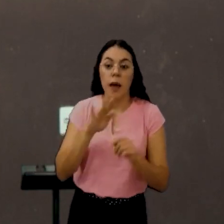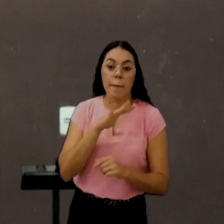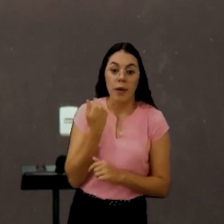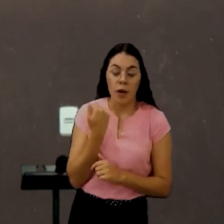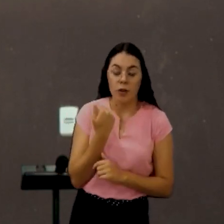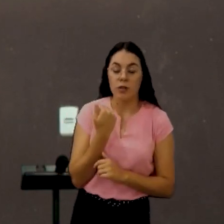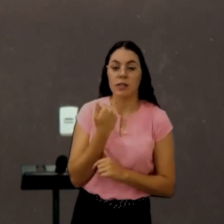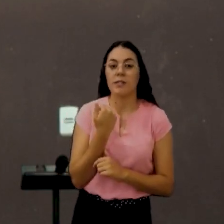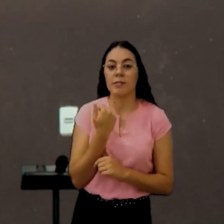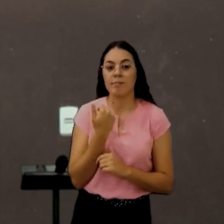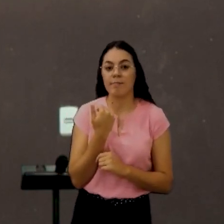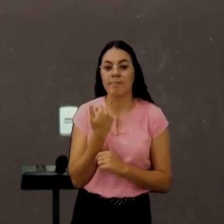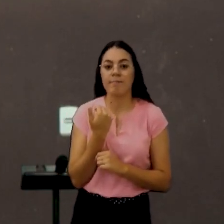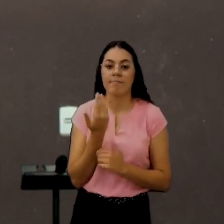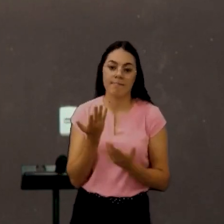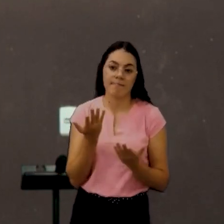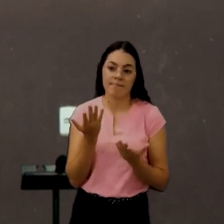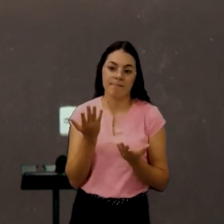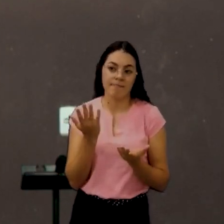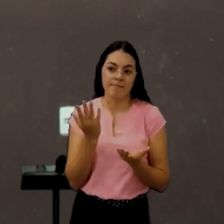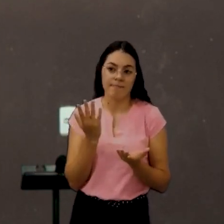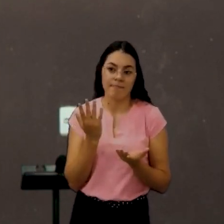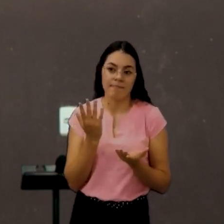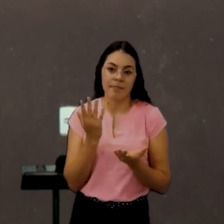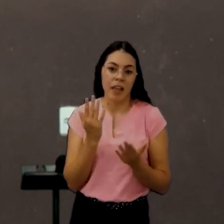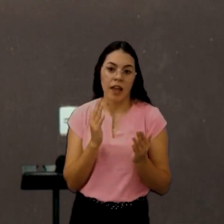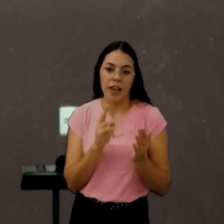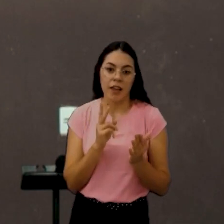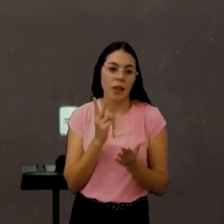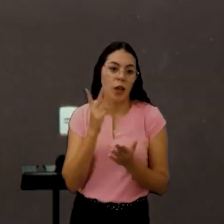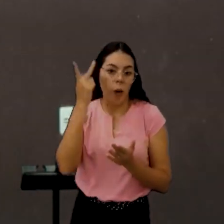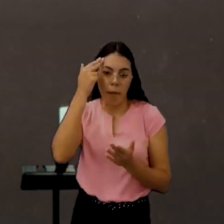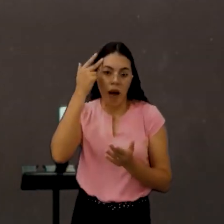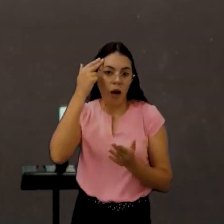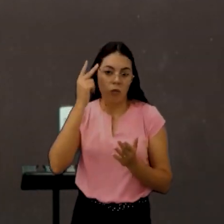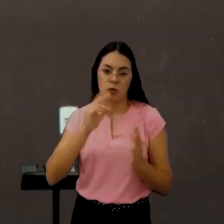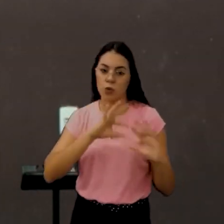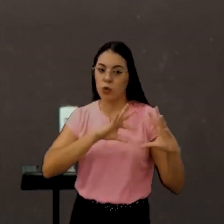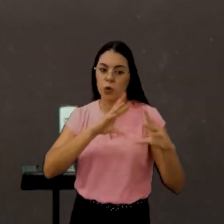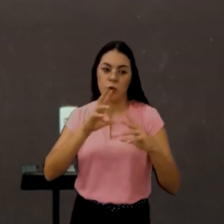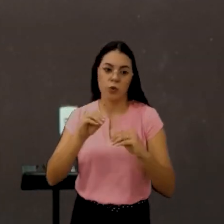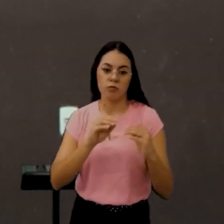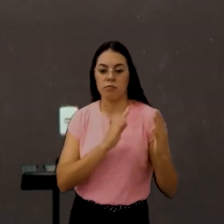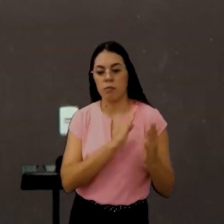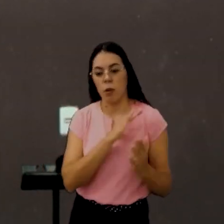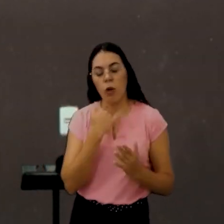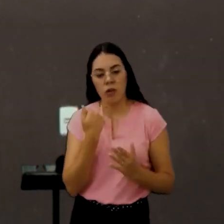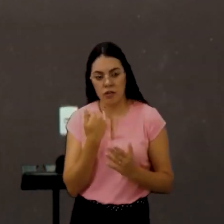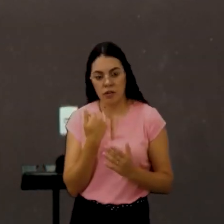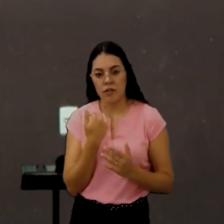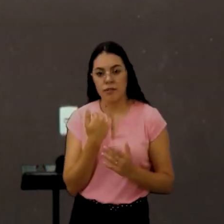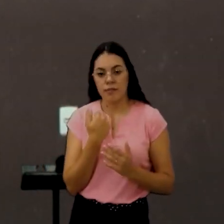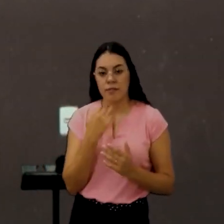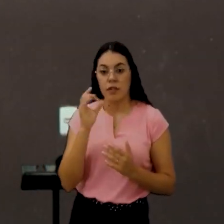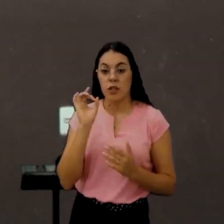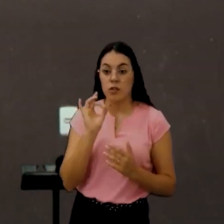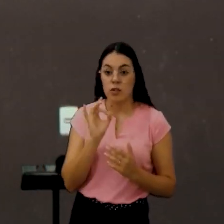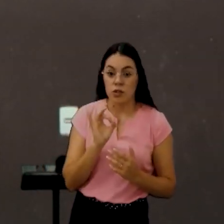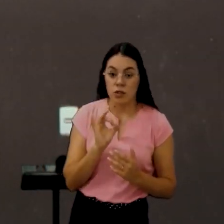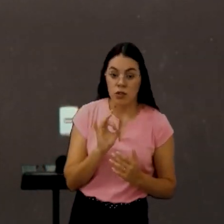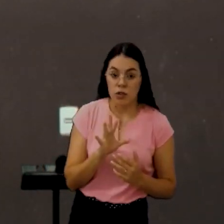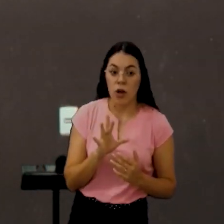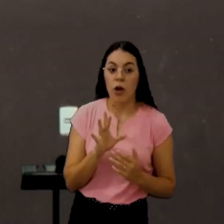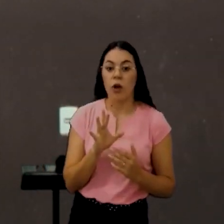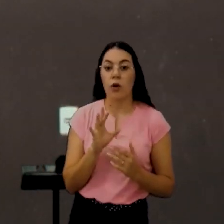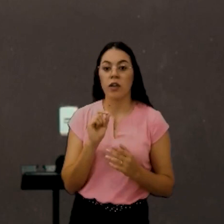morte, infelizmente, é uma etapa que só será dispensada para aqueles que vão ver a